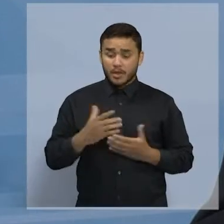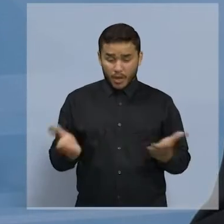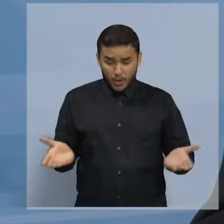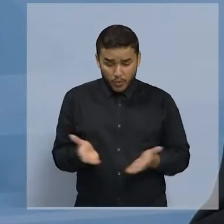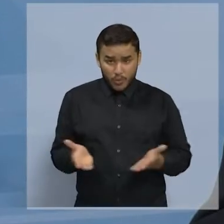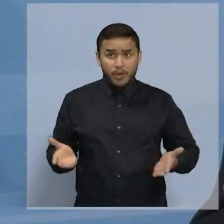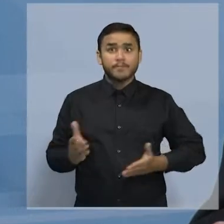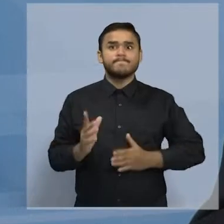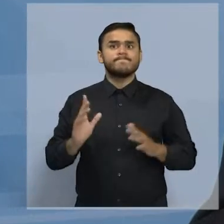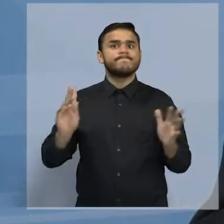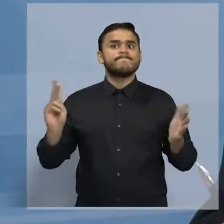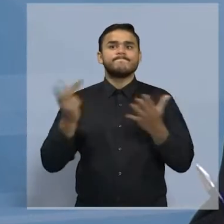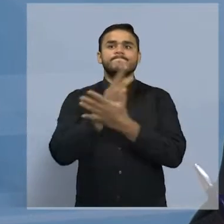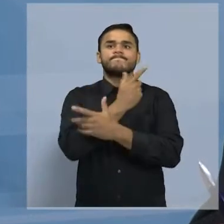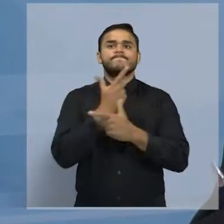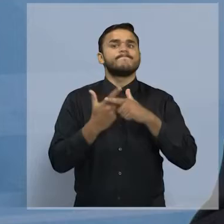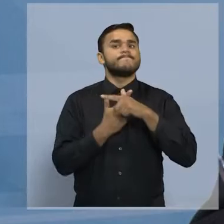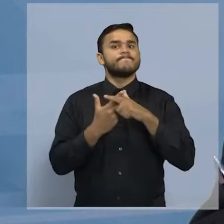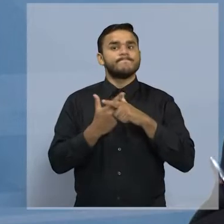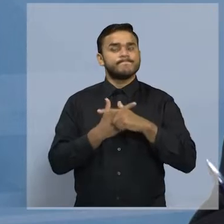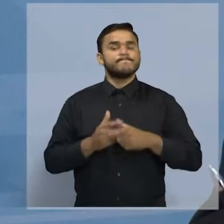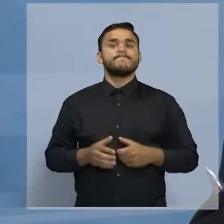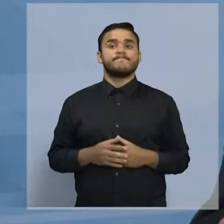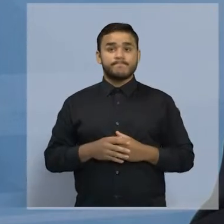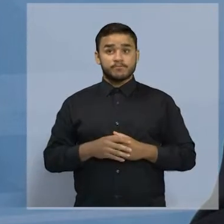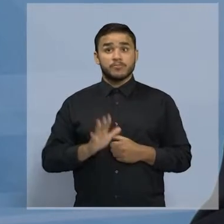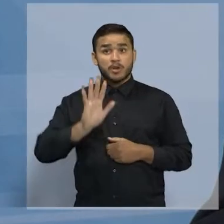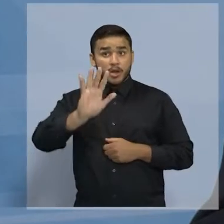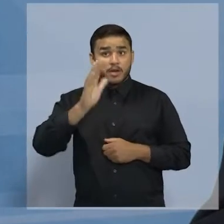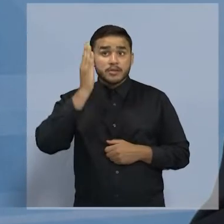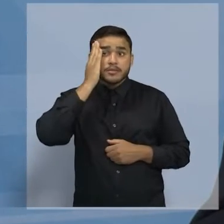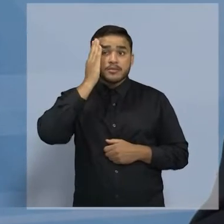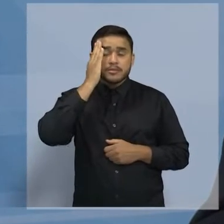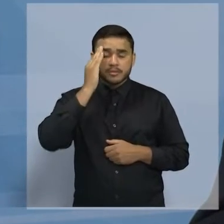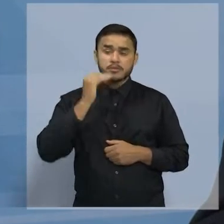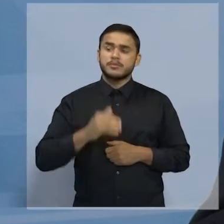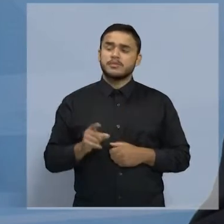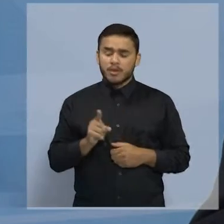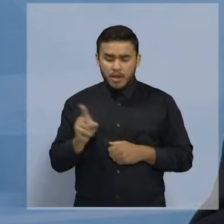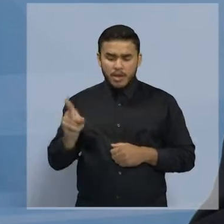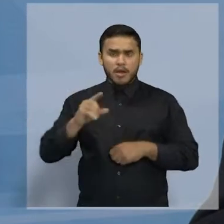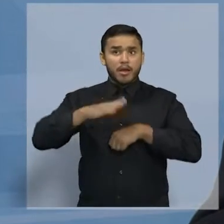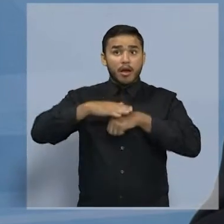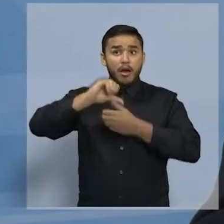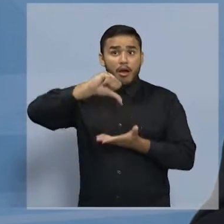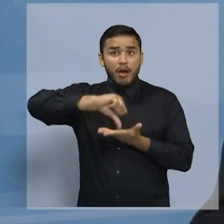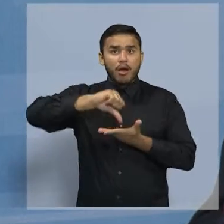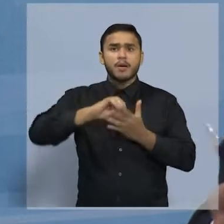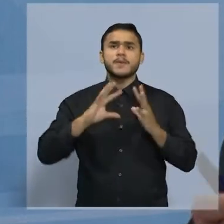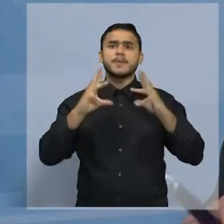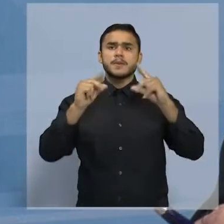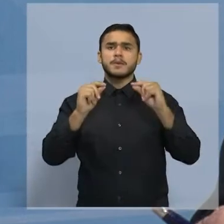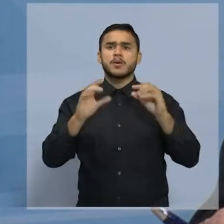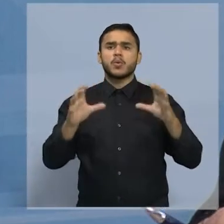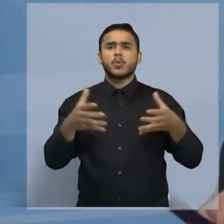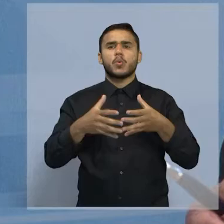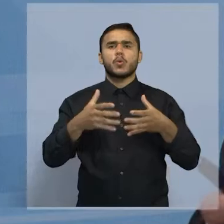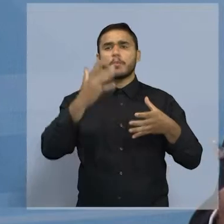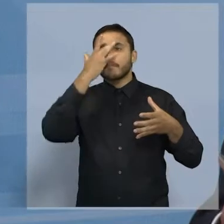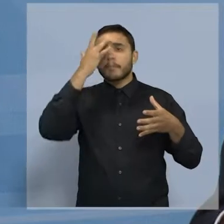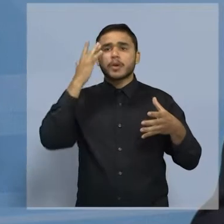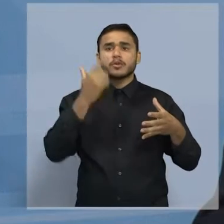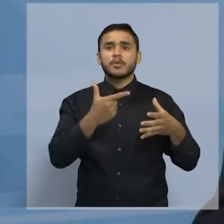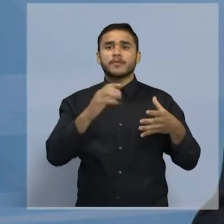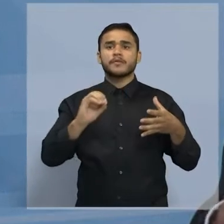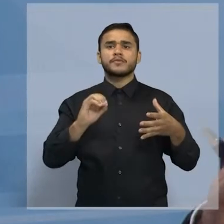né? Chegou. A massa de informação que o Observatório vai produzir, através dos mais de 20 pesquisadores